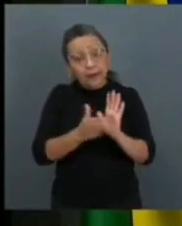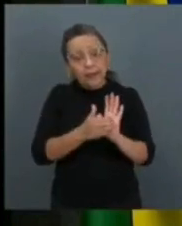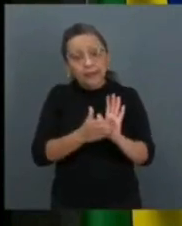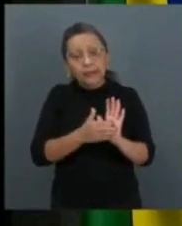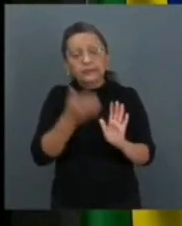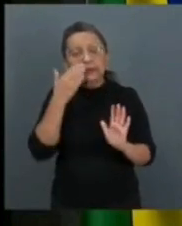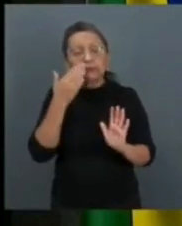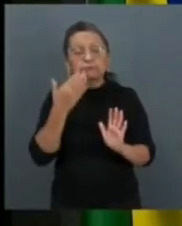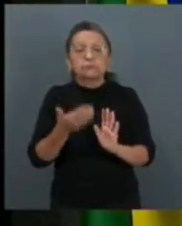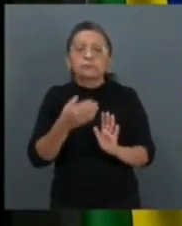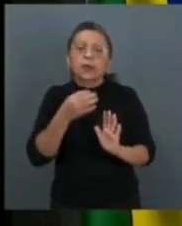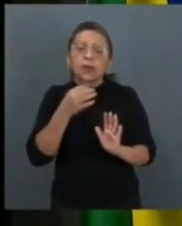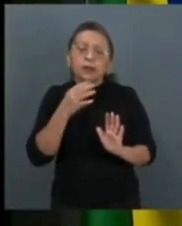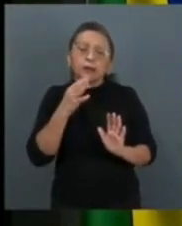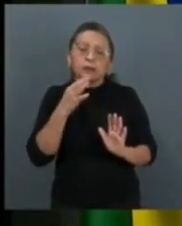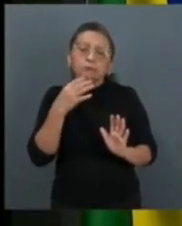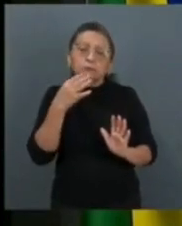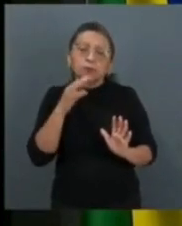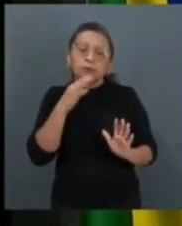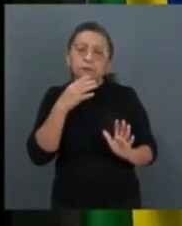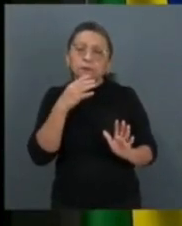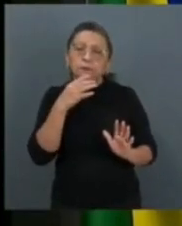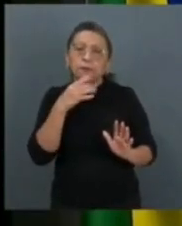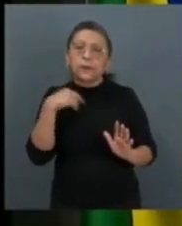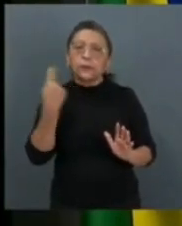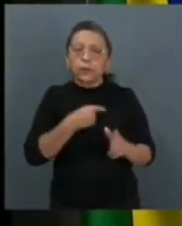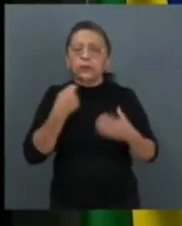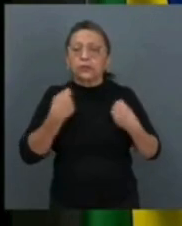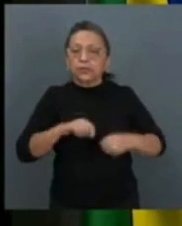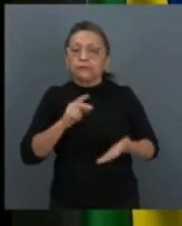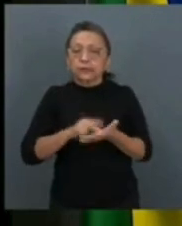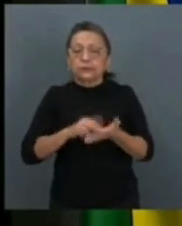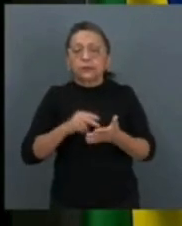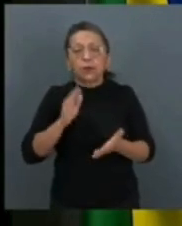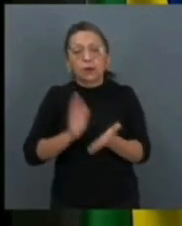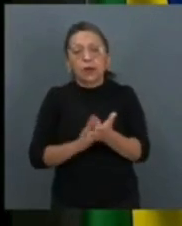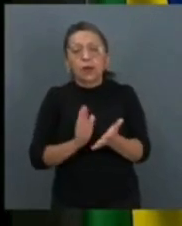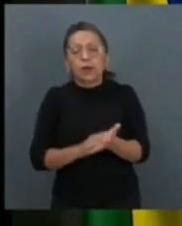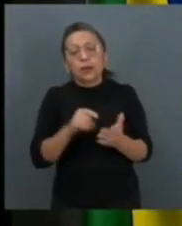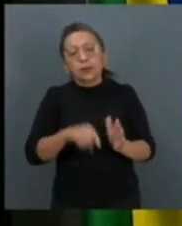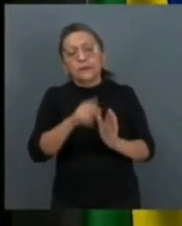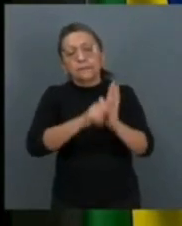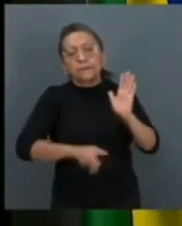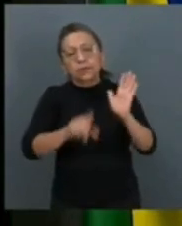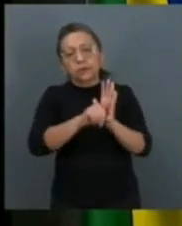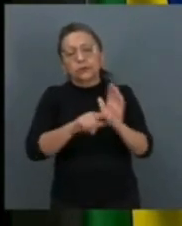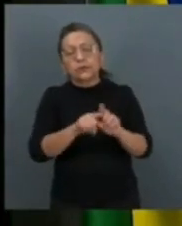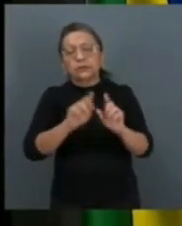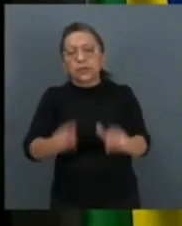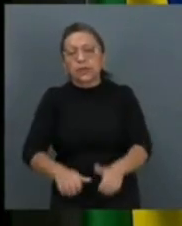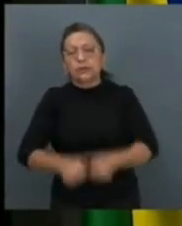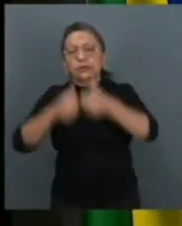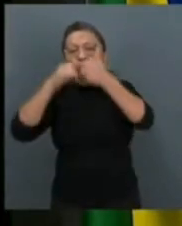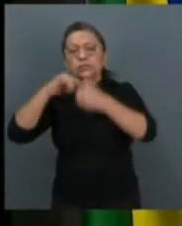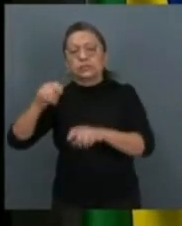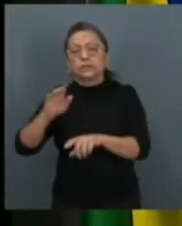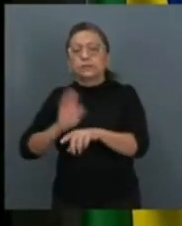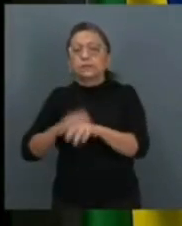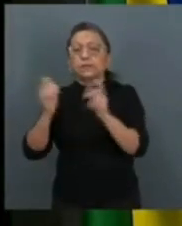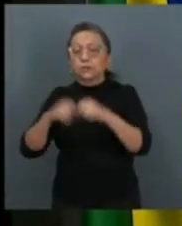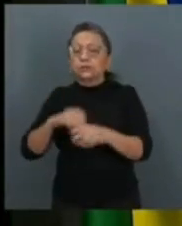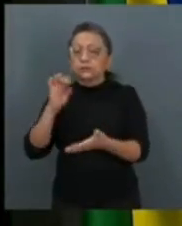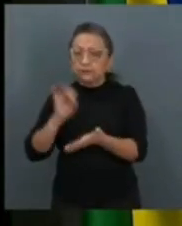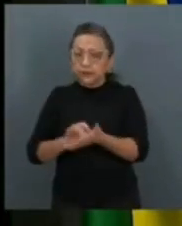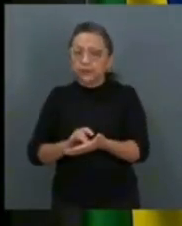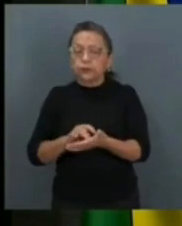com esse escopo, nós, na verdade, temos que aplaudir esse projeto e essa recuperação energética possa ser